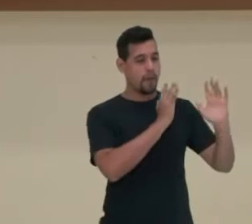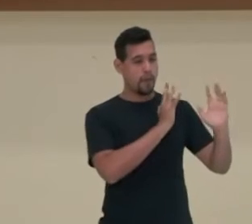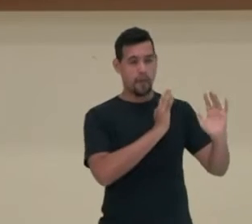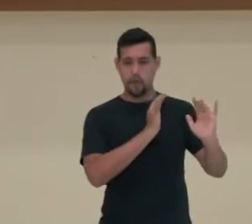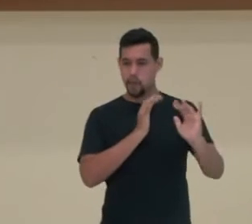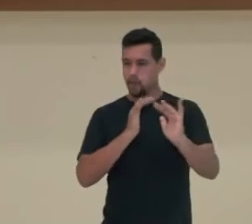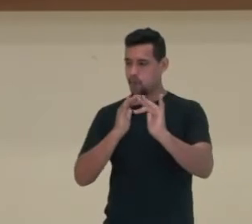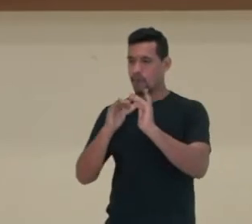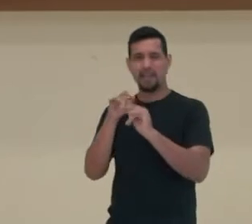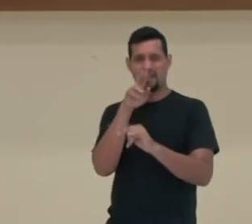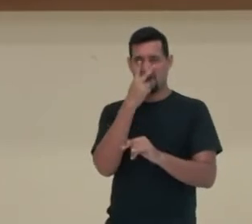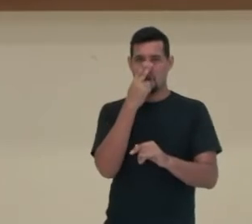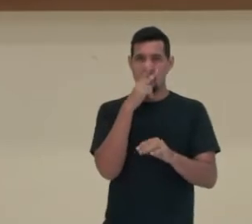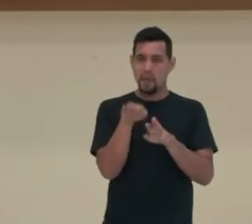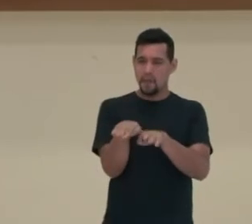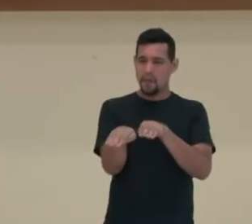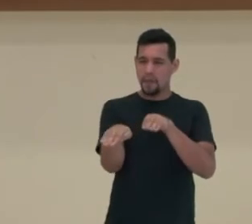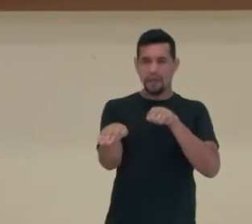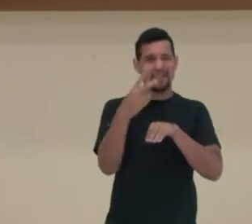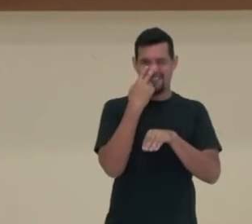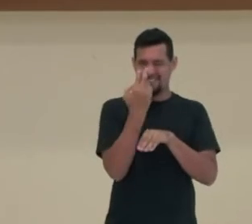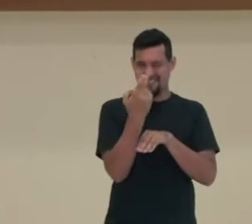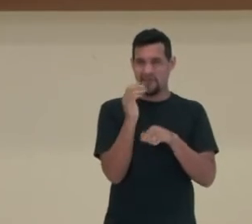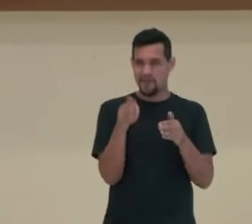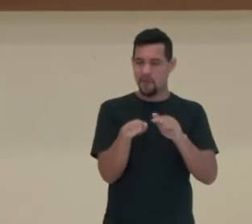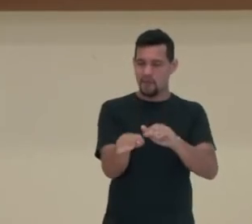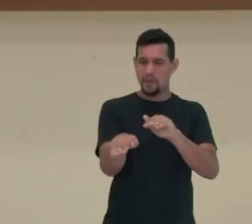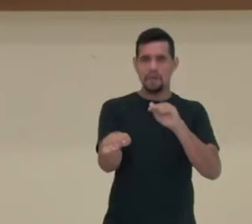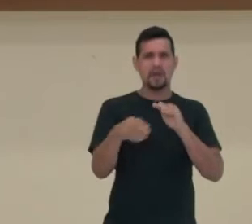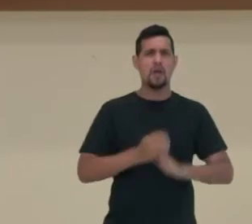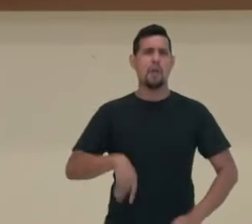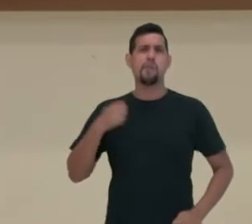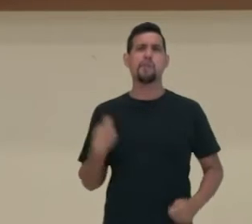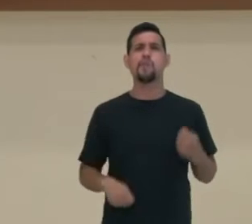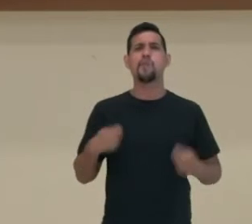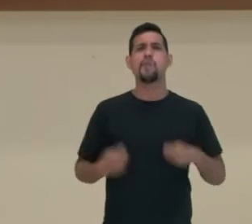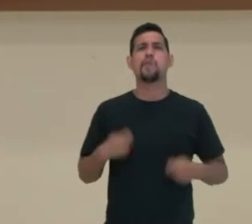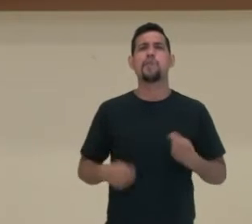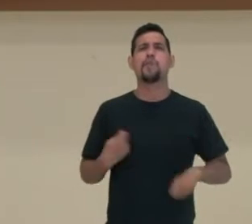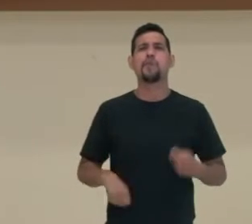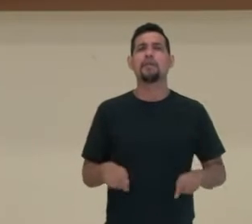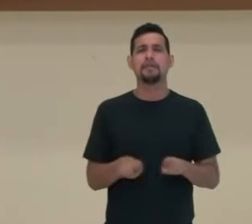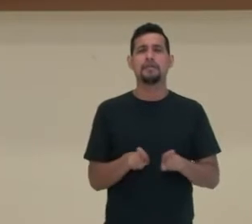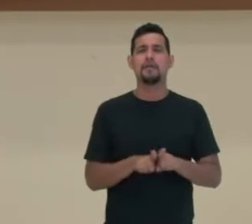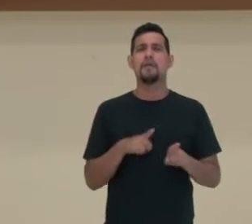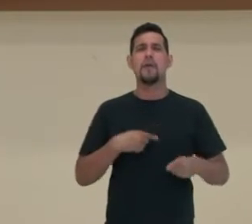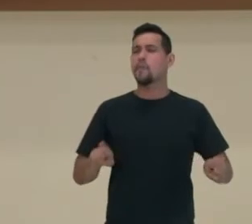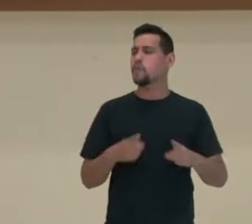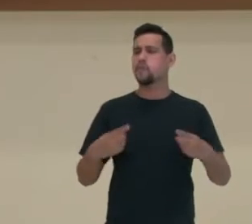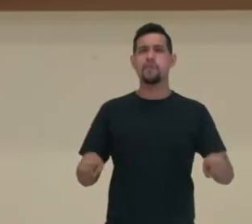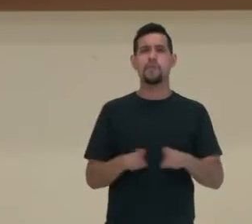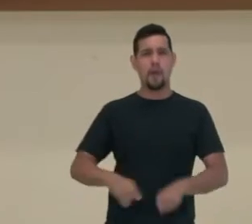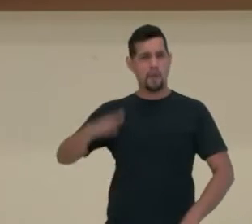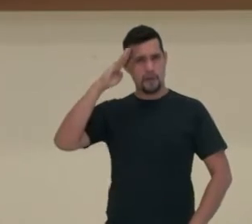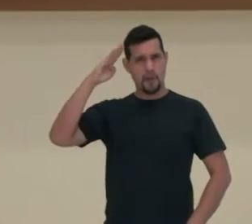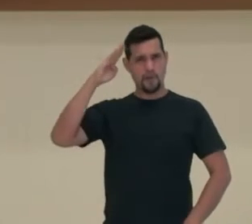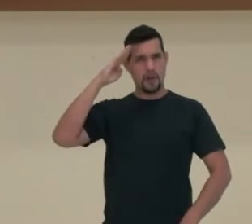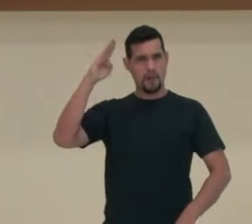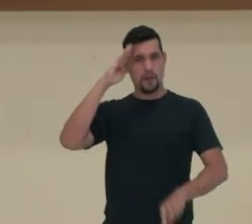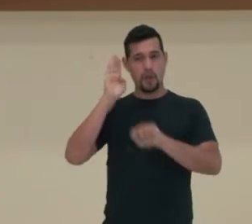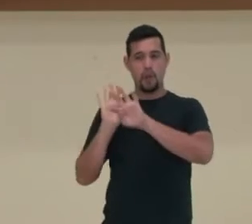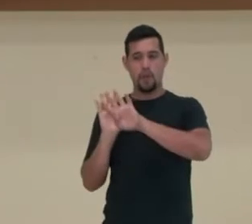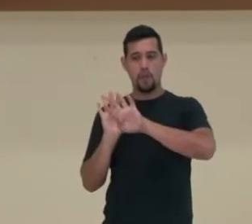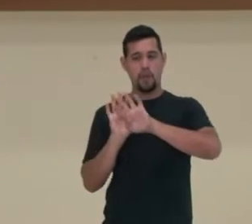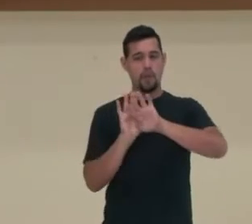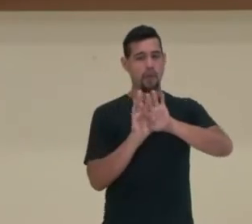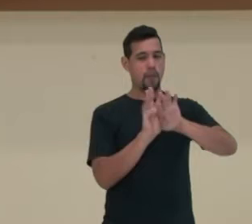de passeata, vamos dizer assim. Tambores, música e o exército passando, únicos momentos que poderiam entrar